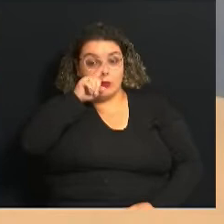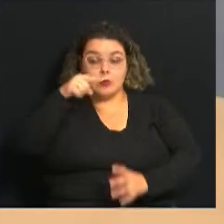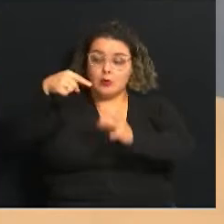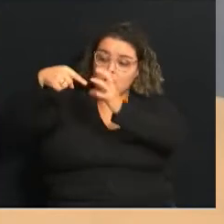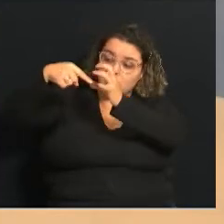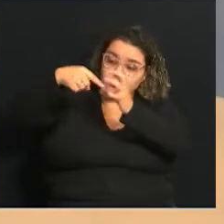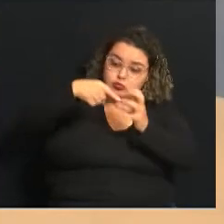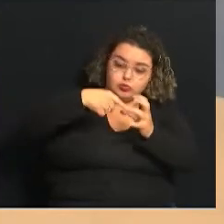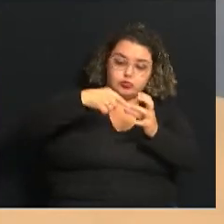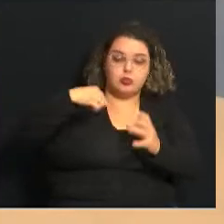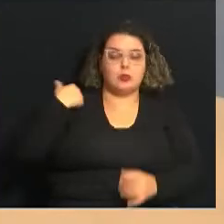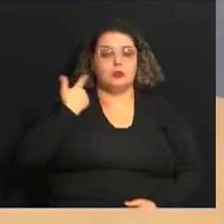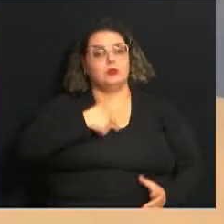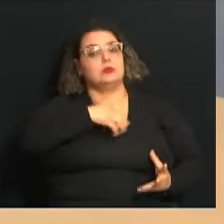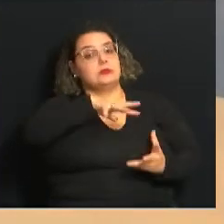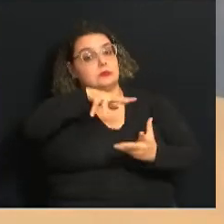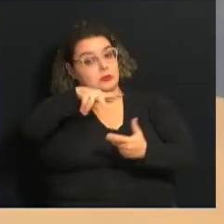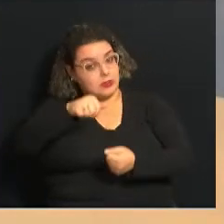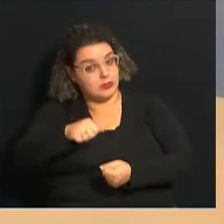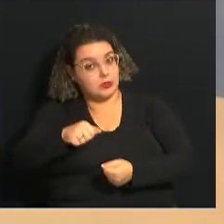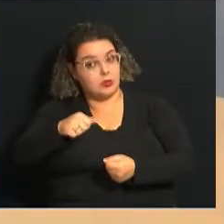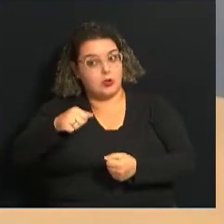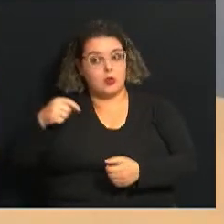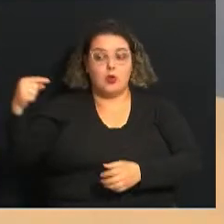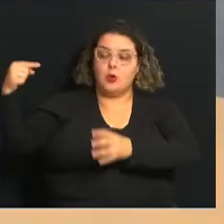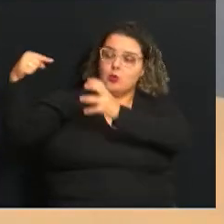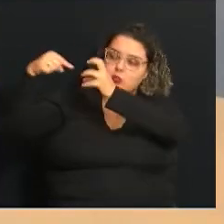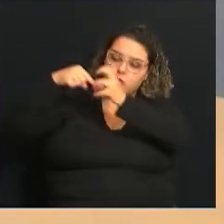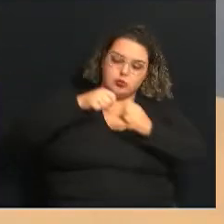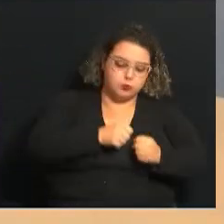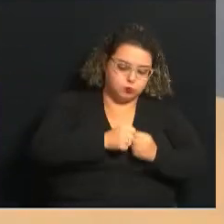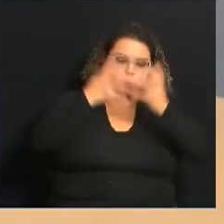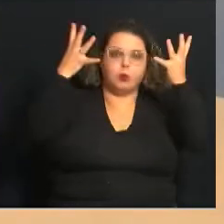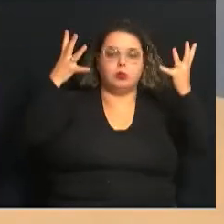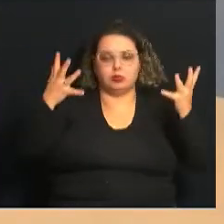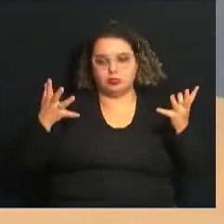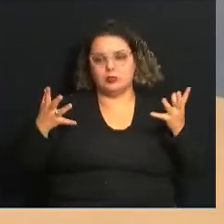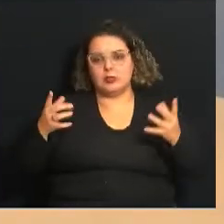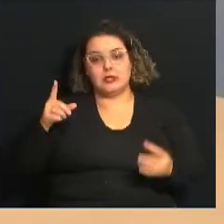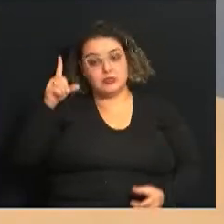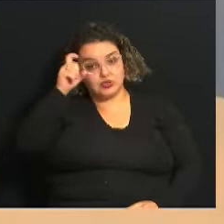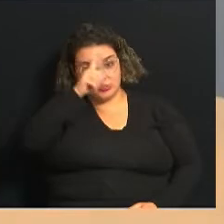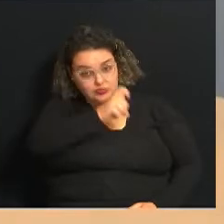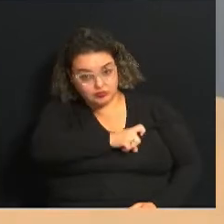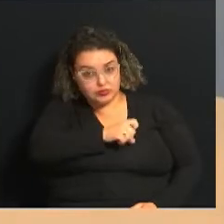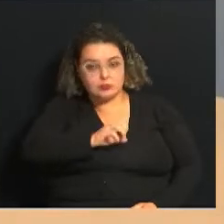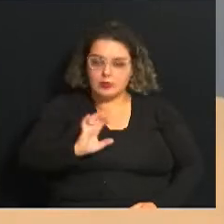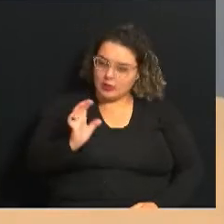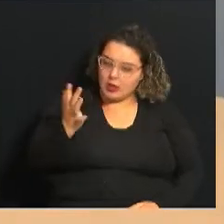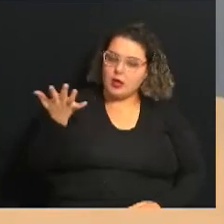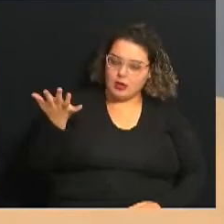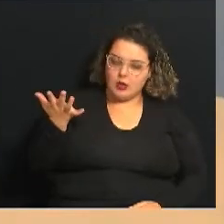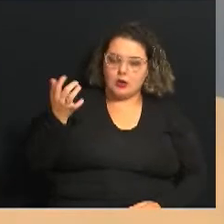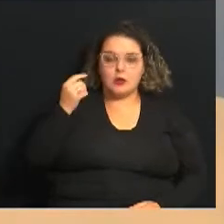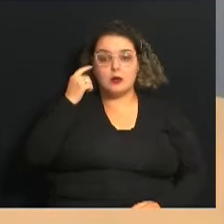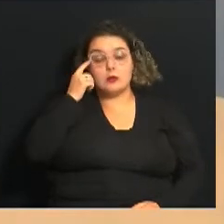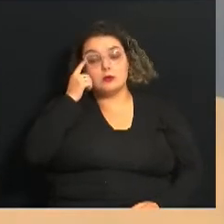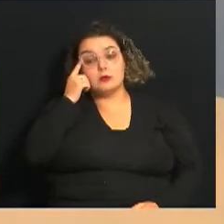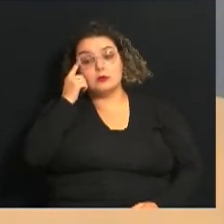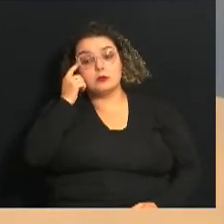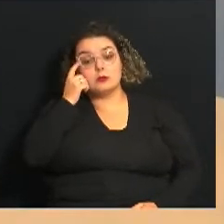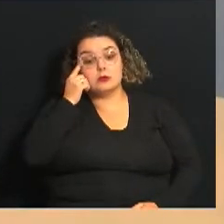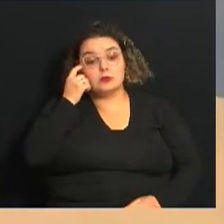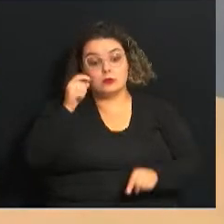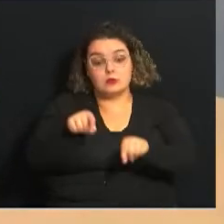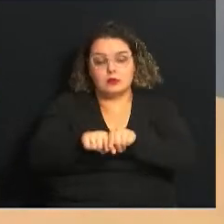nosso planeta, através de impactos, de colisões, que são raras, mas acontecem, e também com a participação